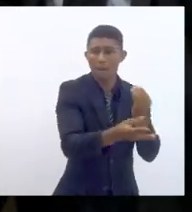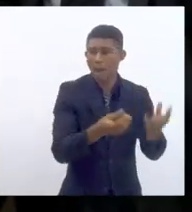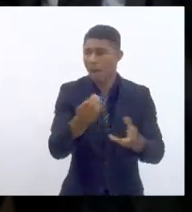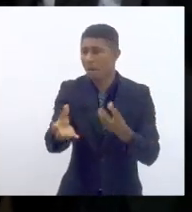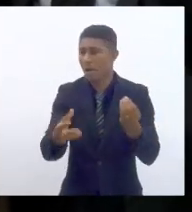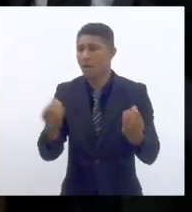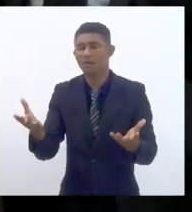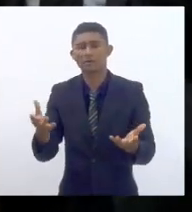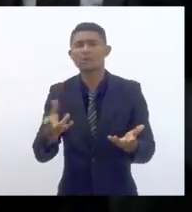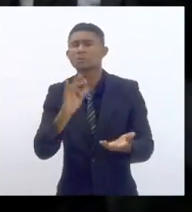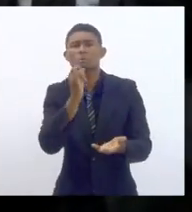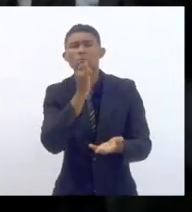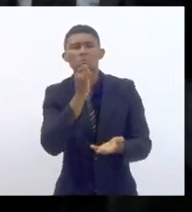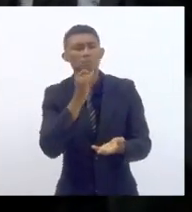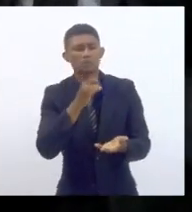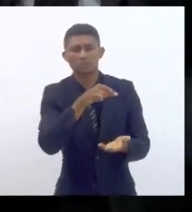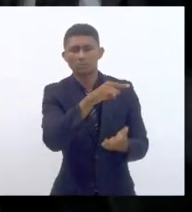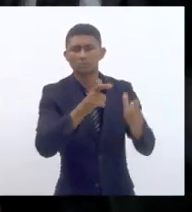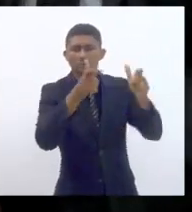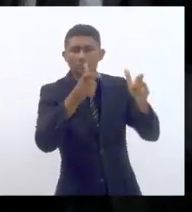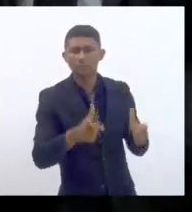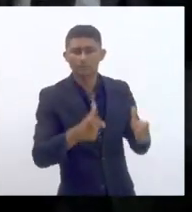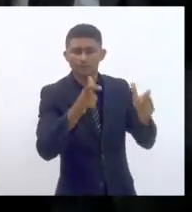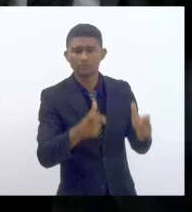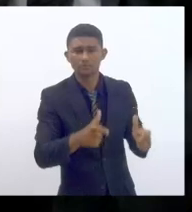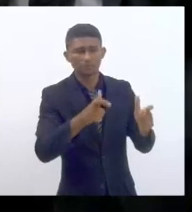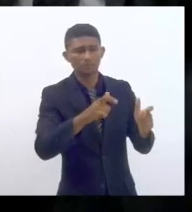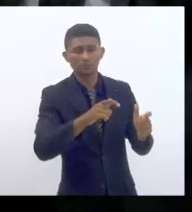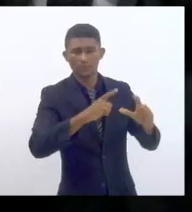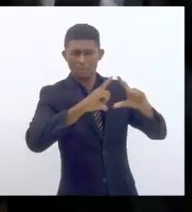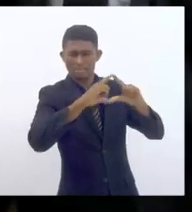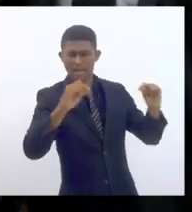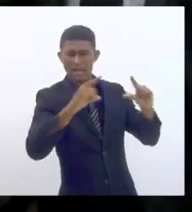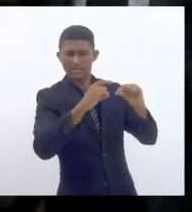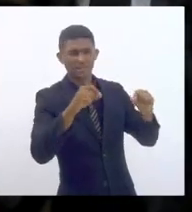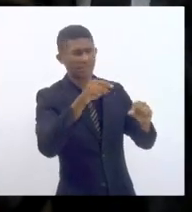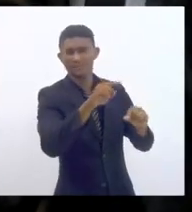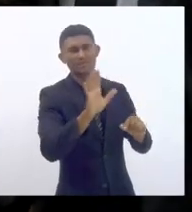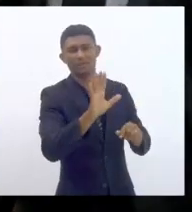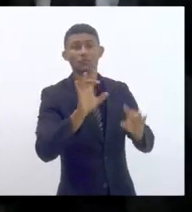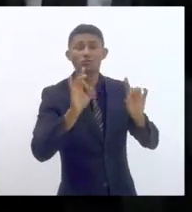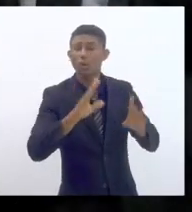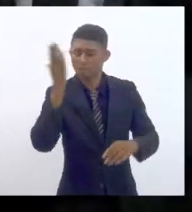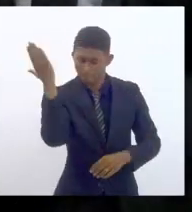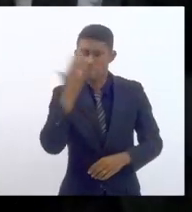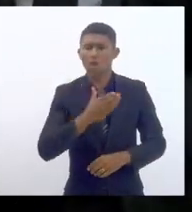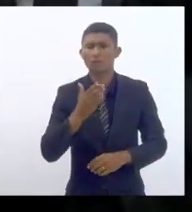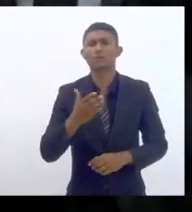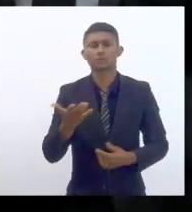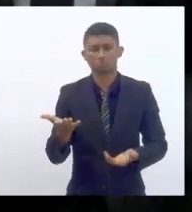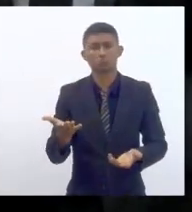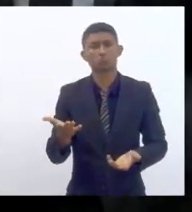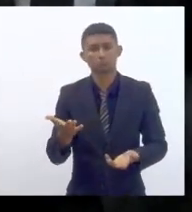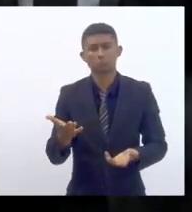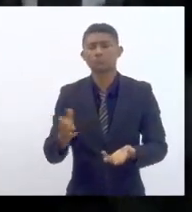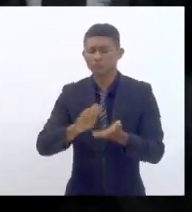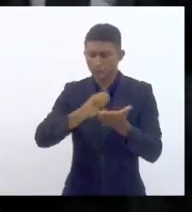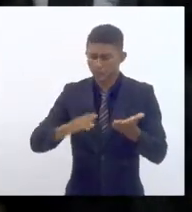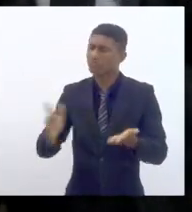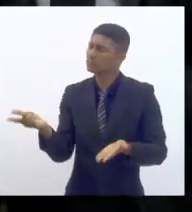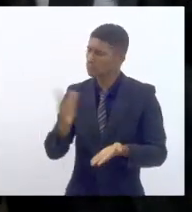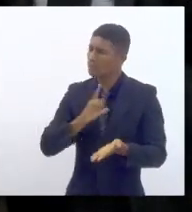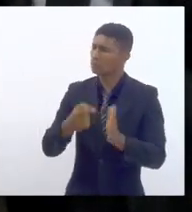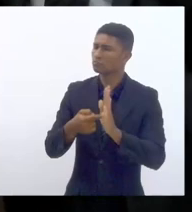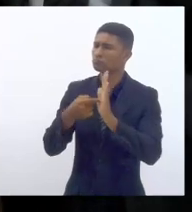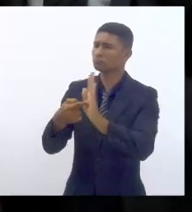assim, os projetos federais, você tem que provar que fez atividade, os principais gastos, e o resto é que nem